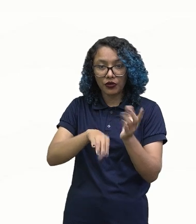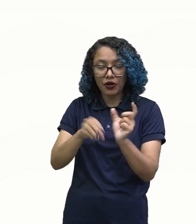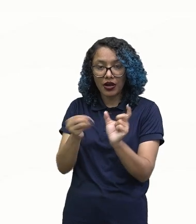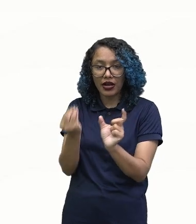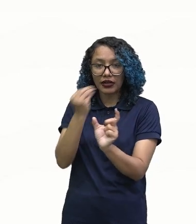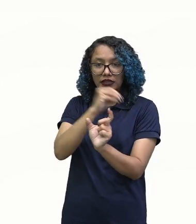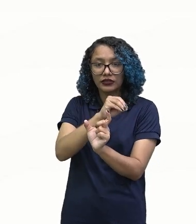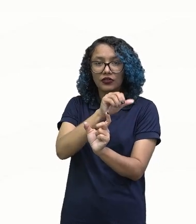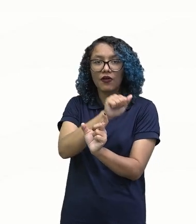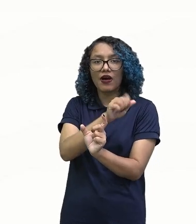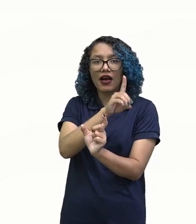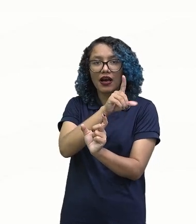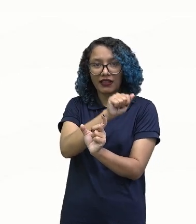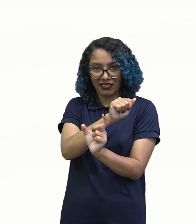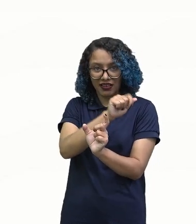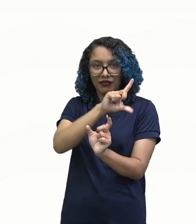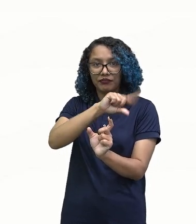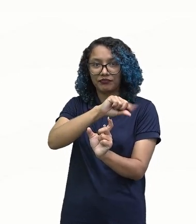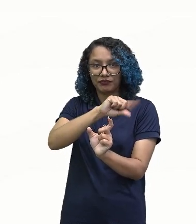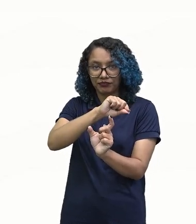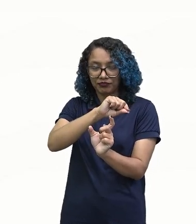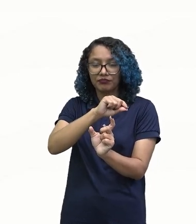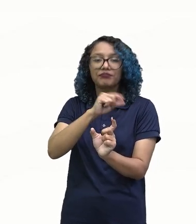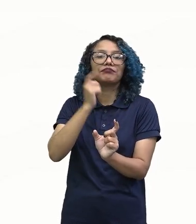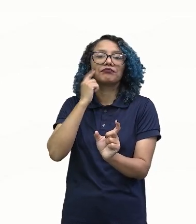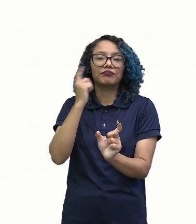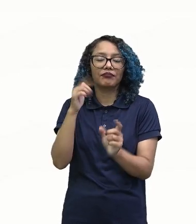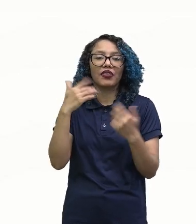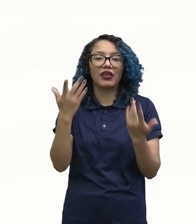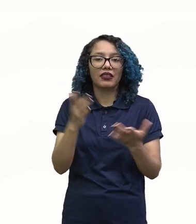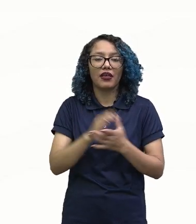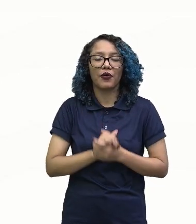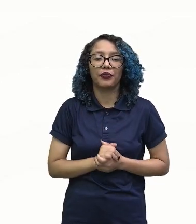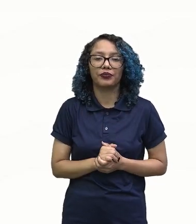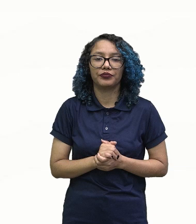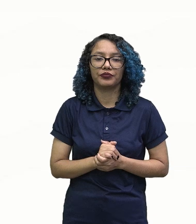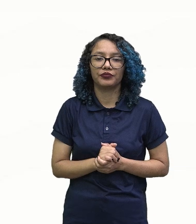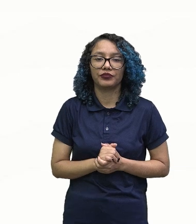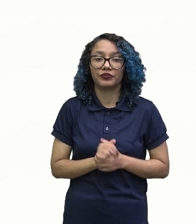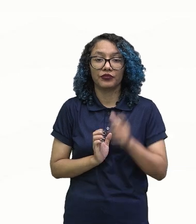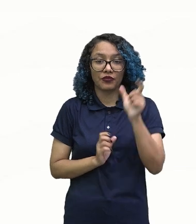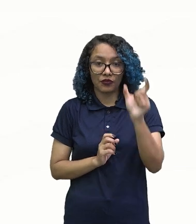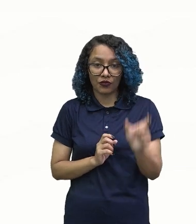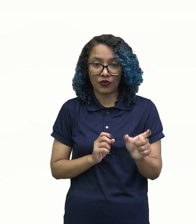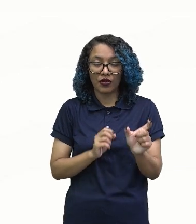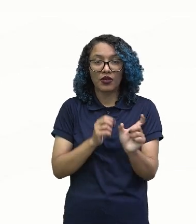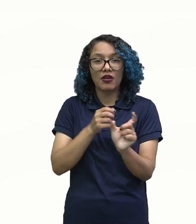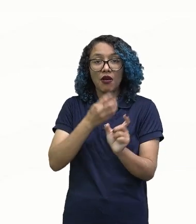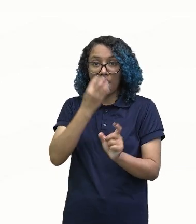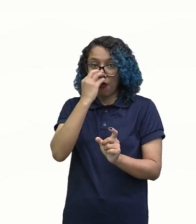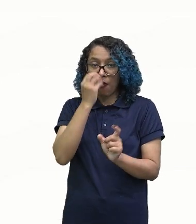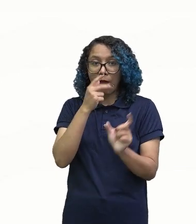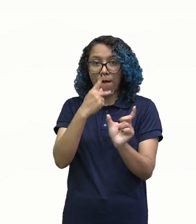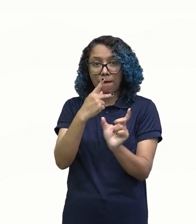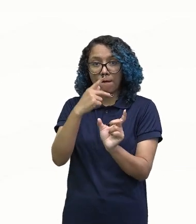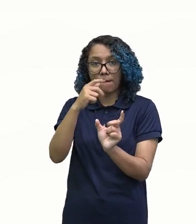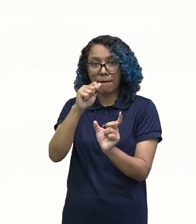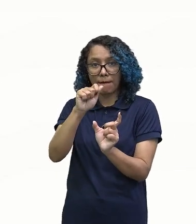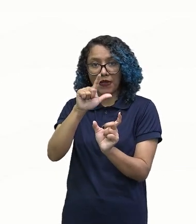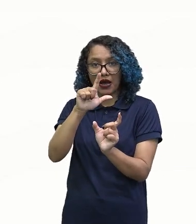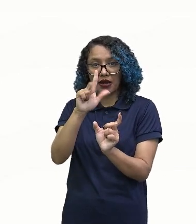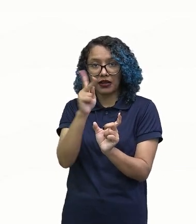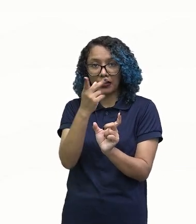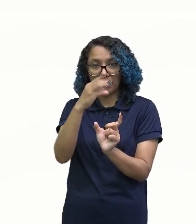palavra ada, que é o sufixo. Então, o palhaço é o quê? É o profissional, né?